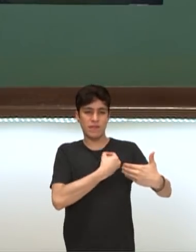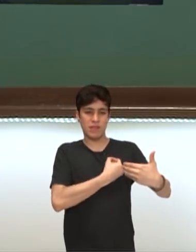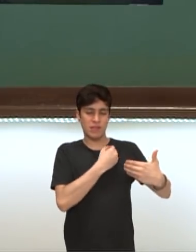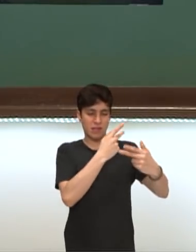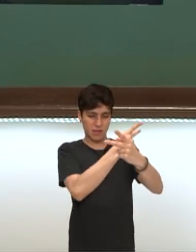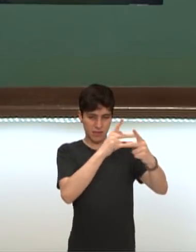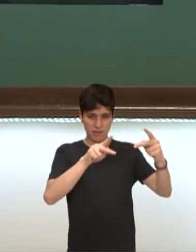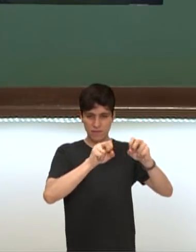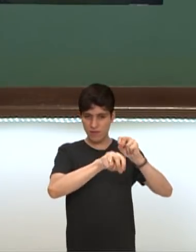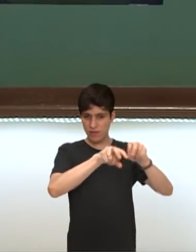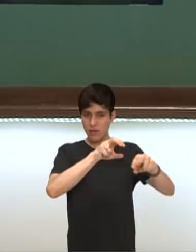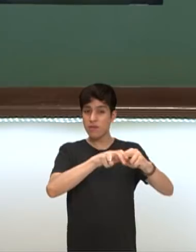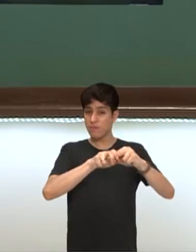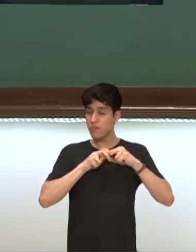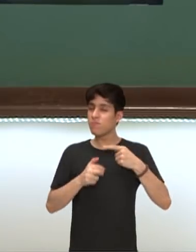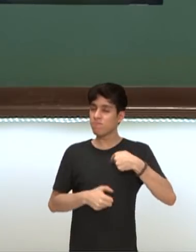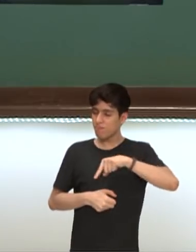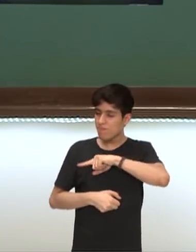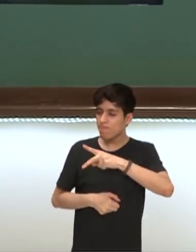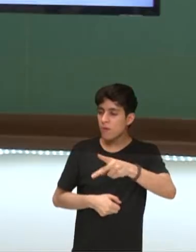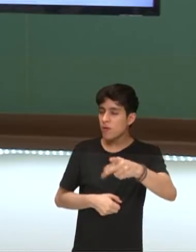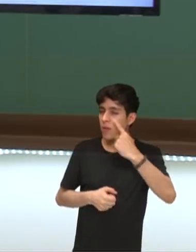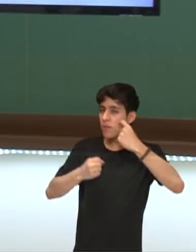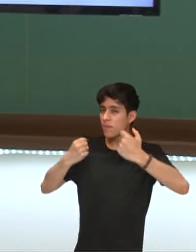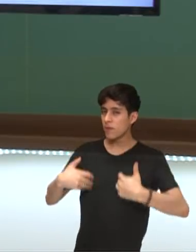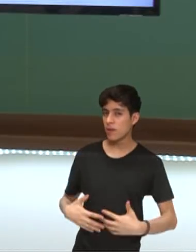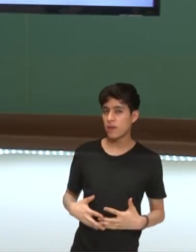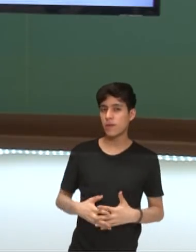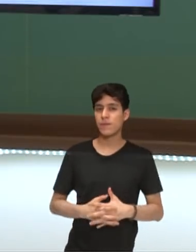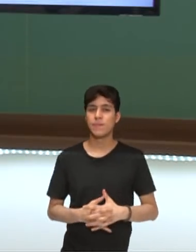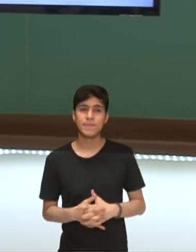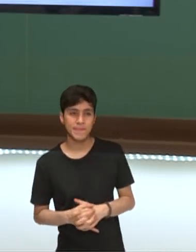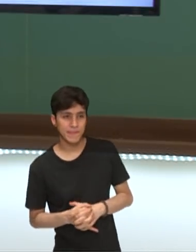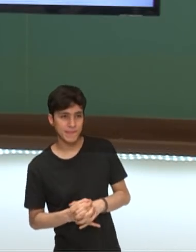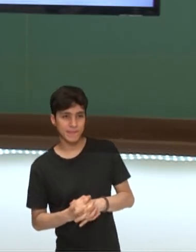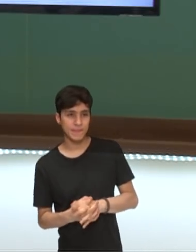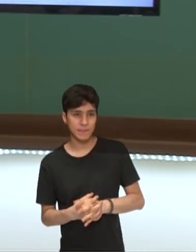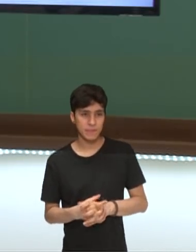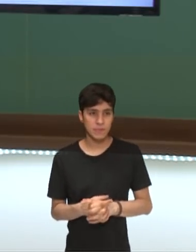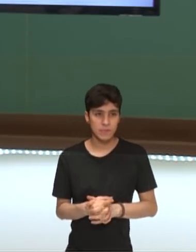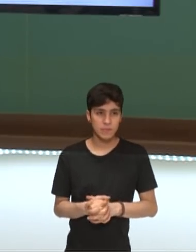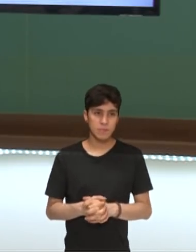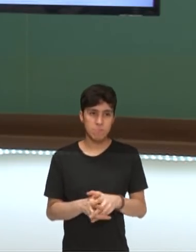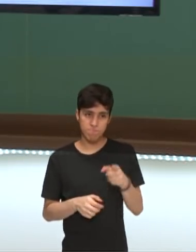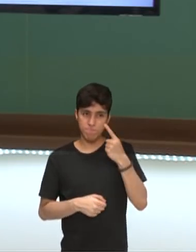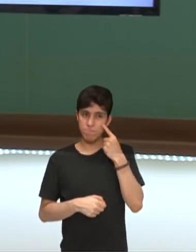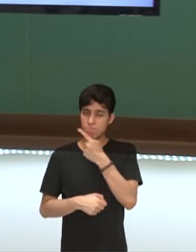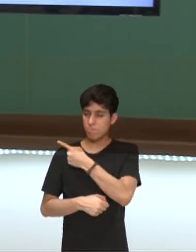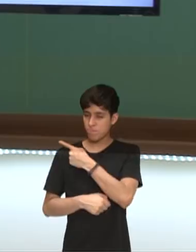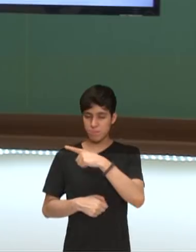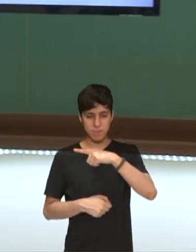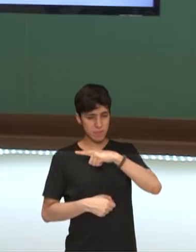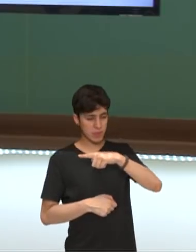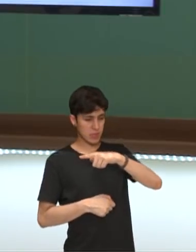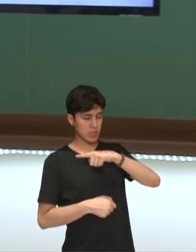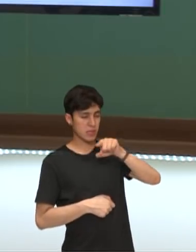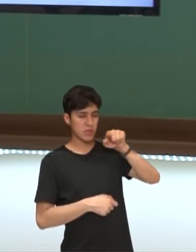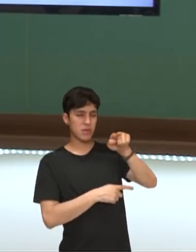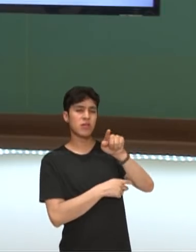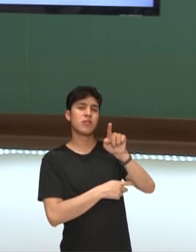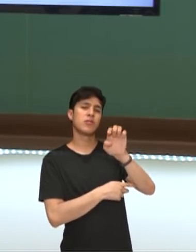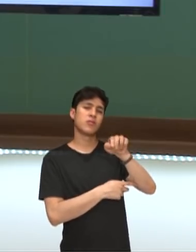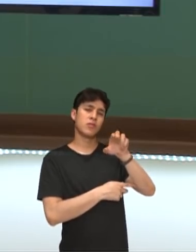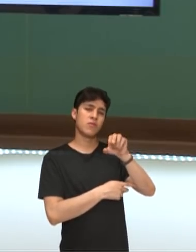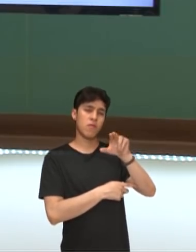pouquinho. Vamos continuar? Então, nós temos aqui o bacteriófago, que vai apresentar um genoma, pode